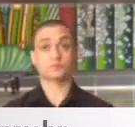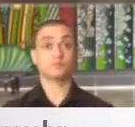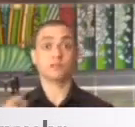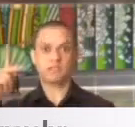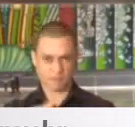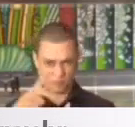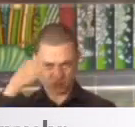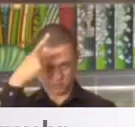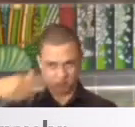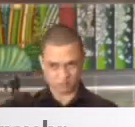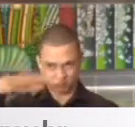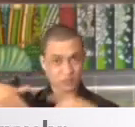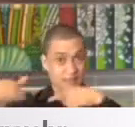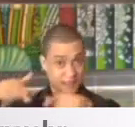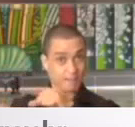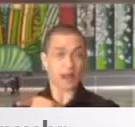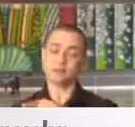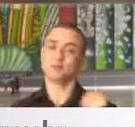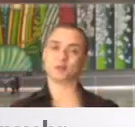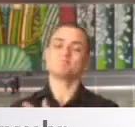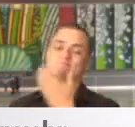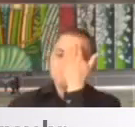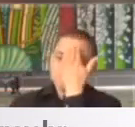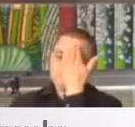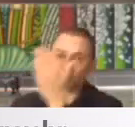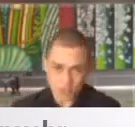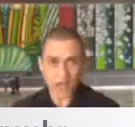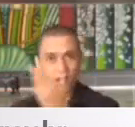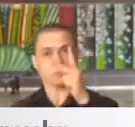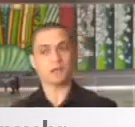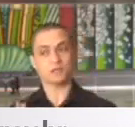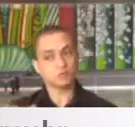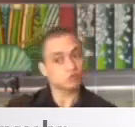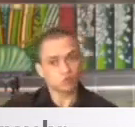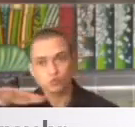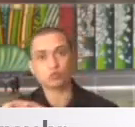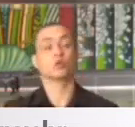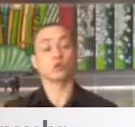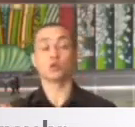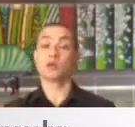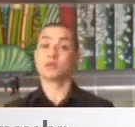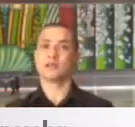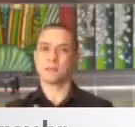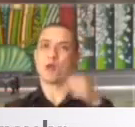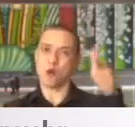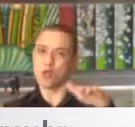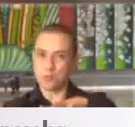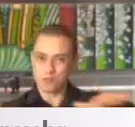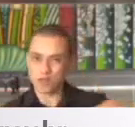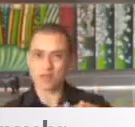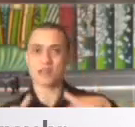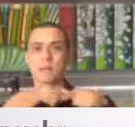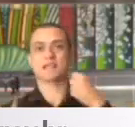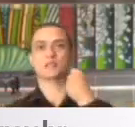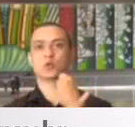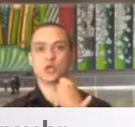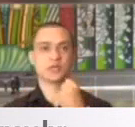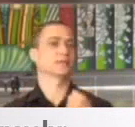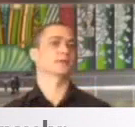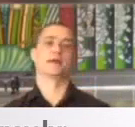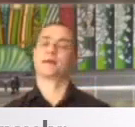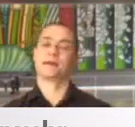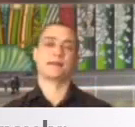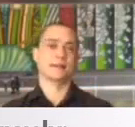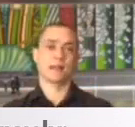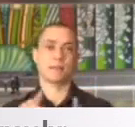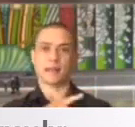transportadores, todos eles, a nossa solidariedade. Muito obrigado a vocês, assim como aos profissionais de segurança pública, aos profissionais de